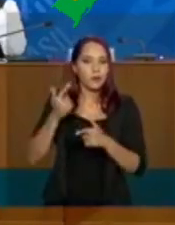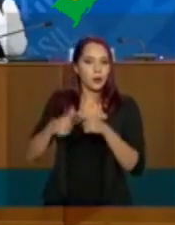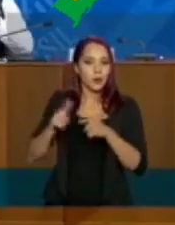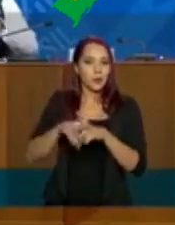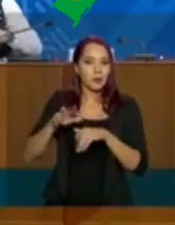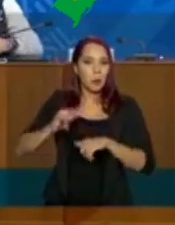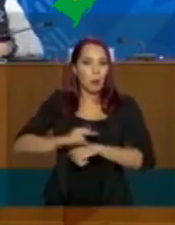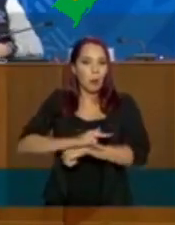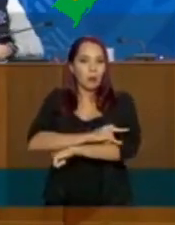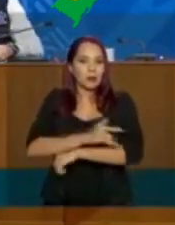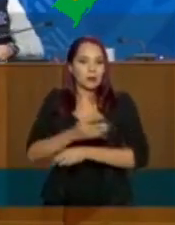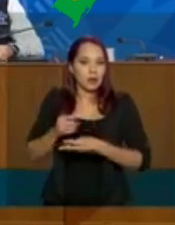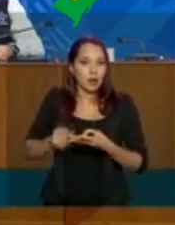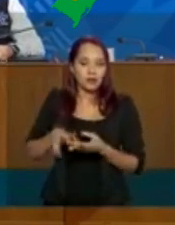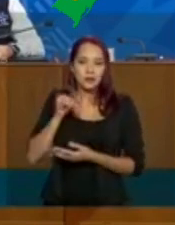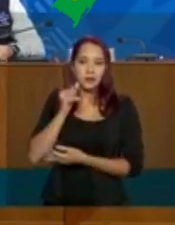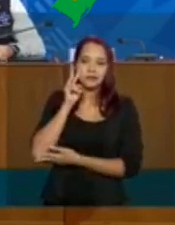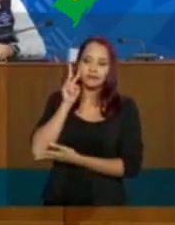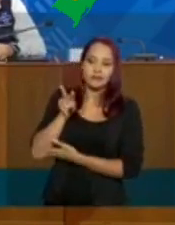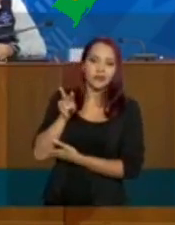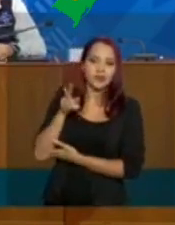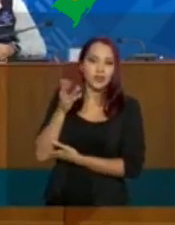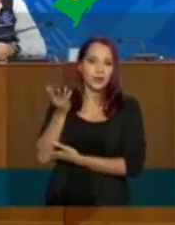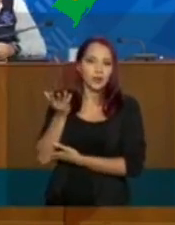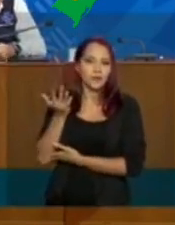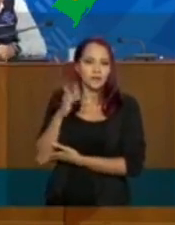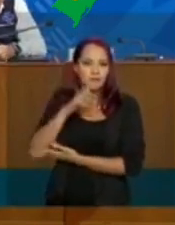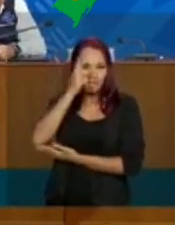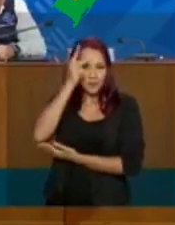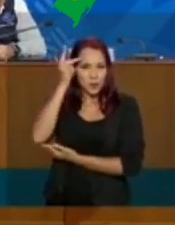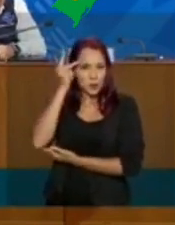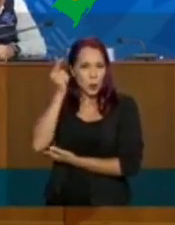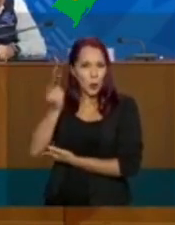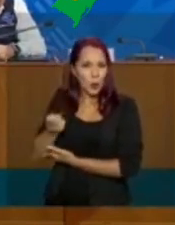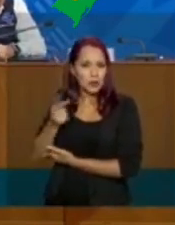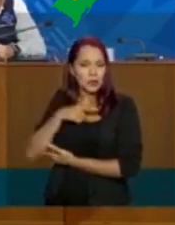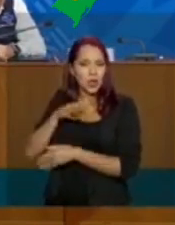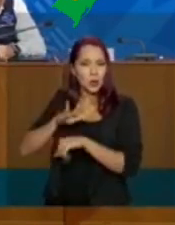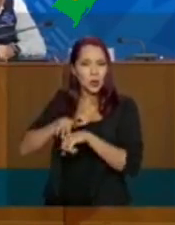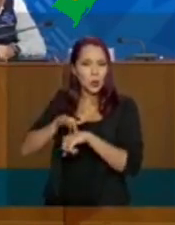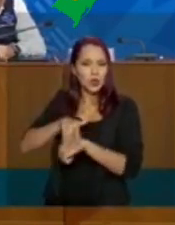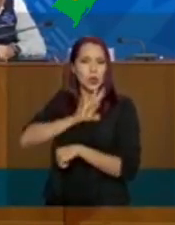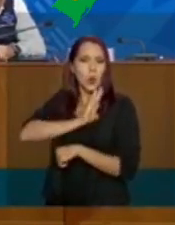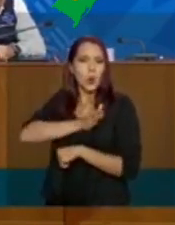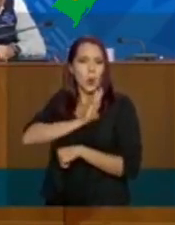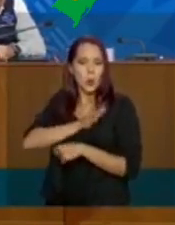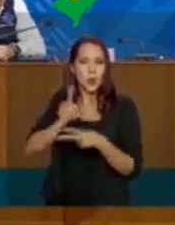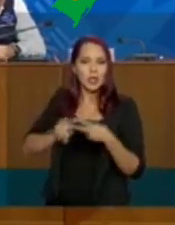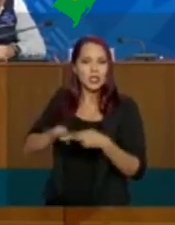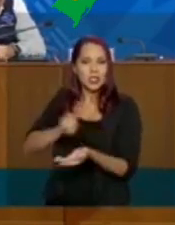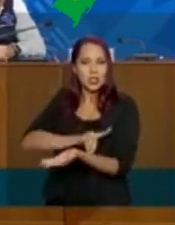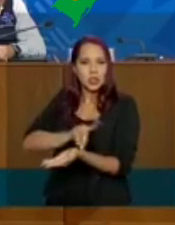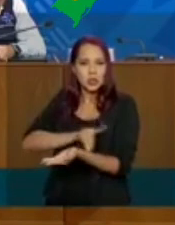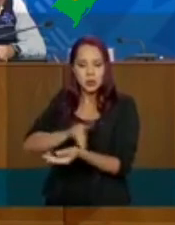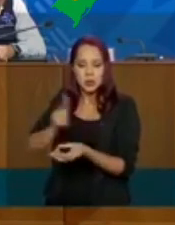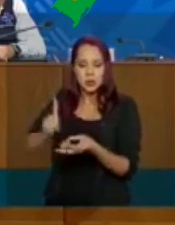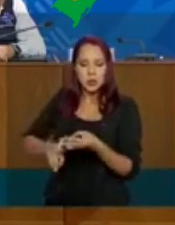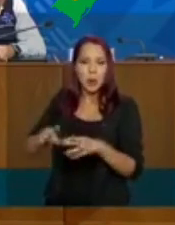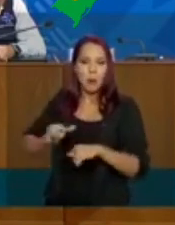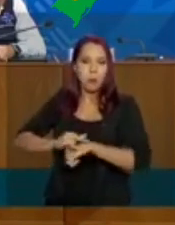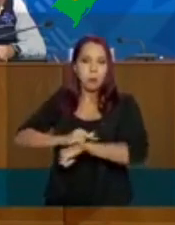de obesidade, se vocês olharem ali, as pessoas têm doença cardiovascular, têm diabetes, têm